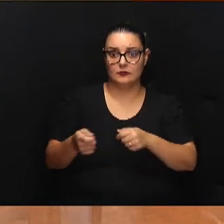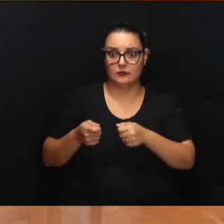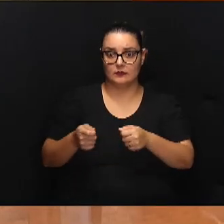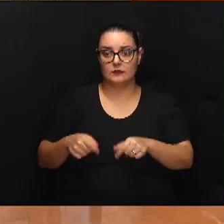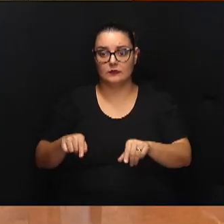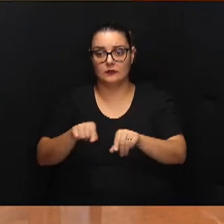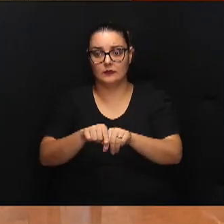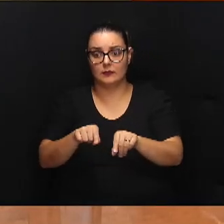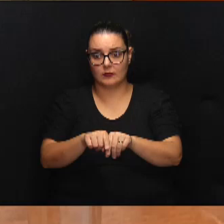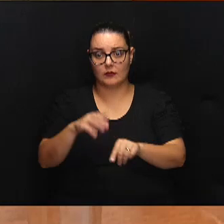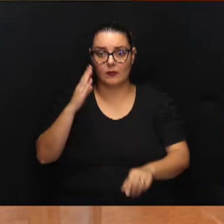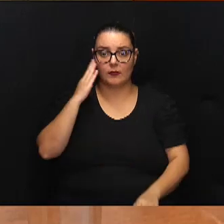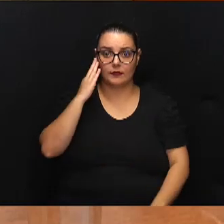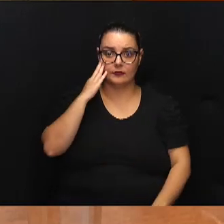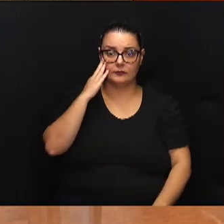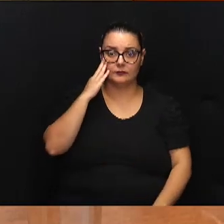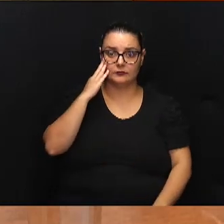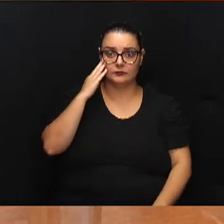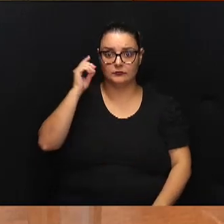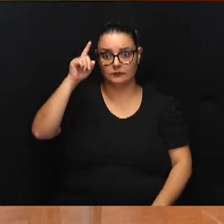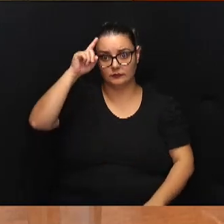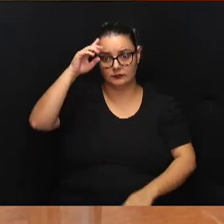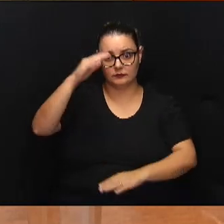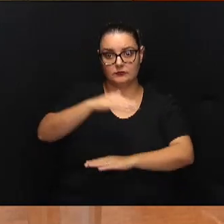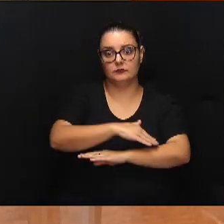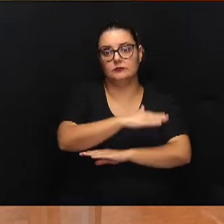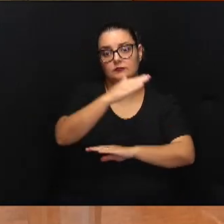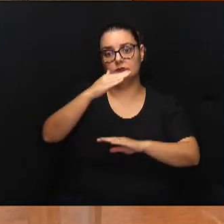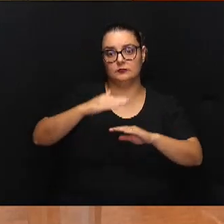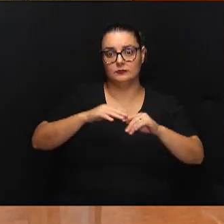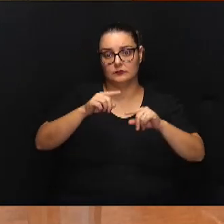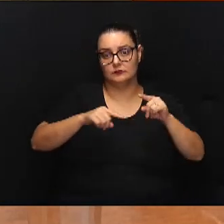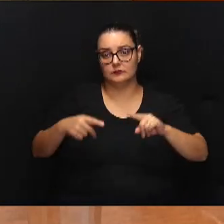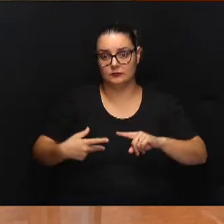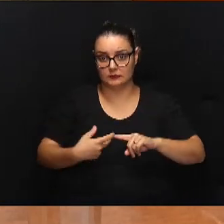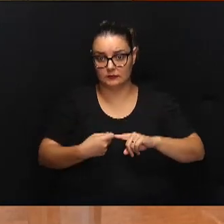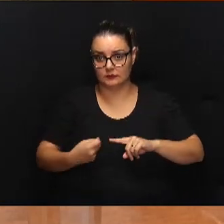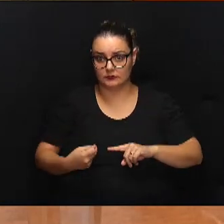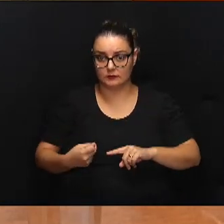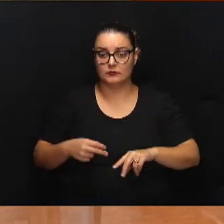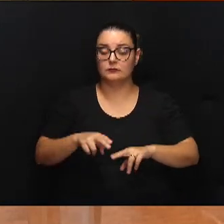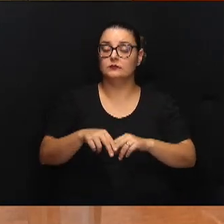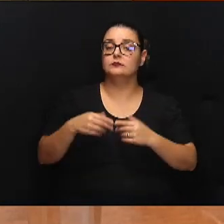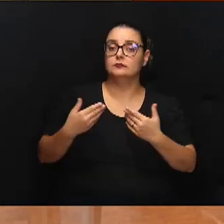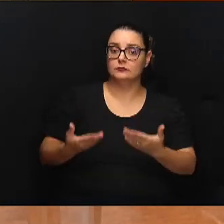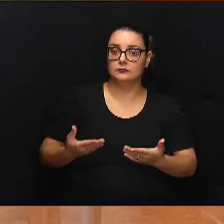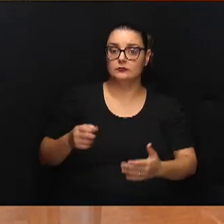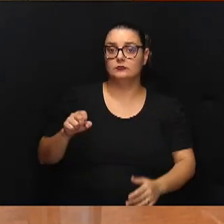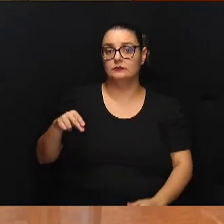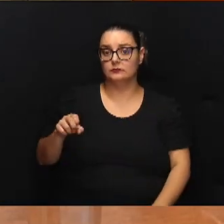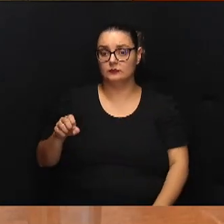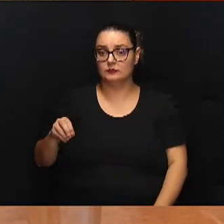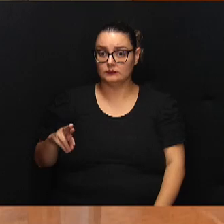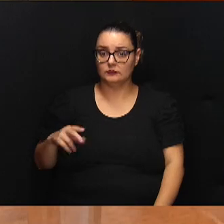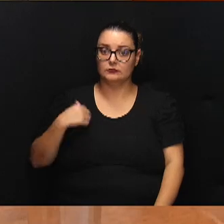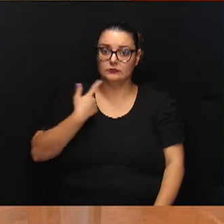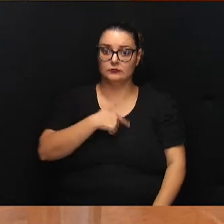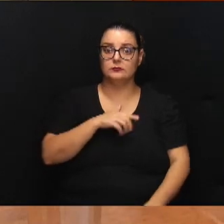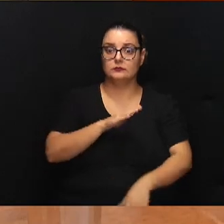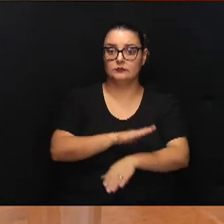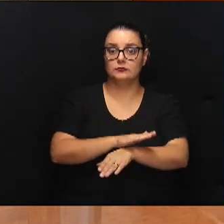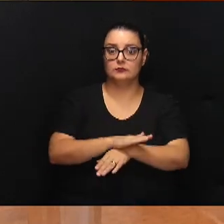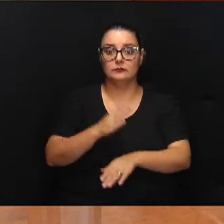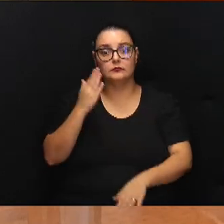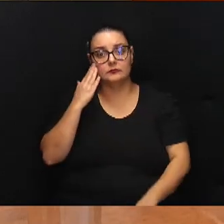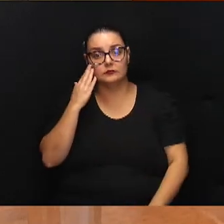principalmente saber o que acontece ao longo do dia, entre as medidas da ponta do dedo. Para isso, o sensor nos ajuda a entender